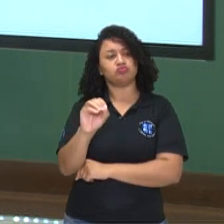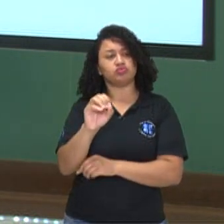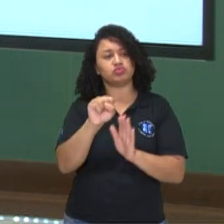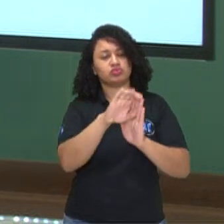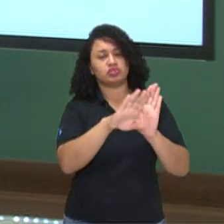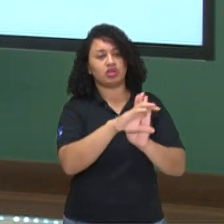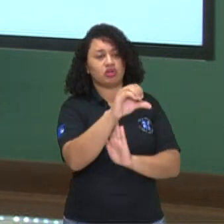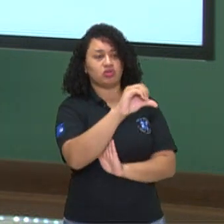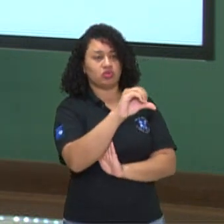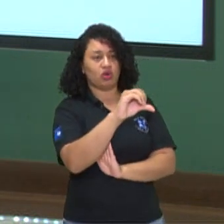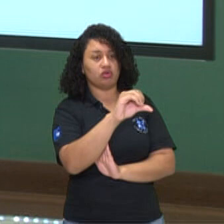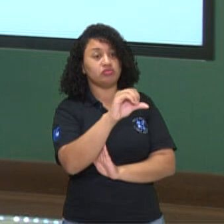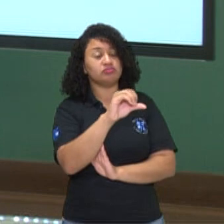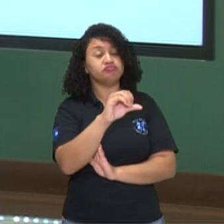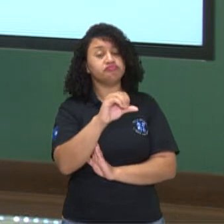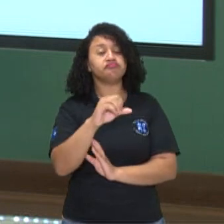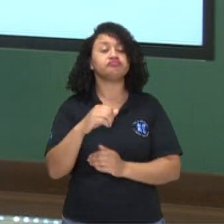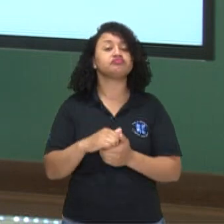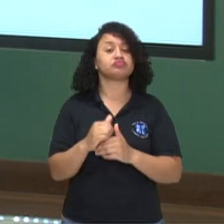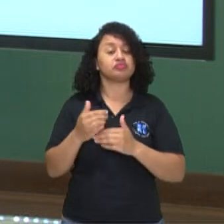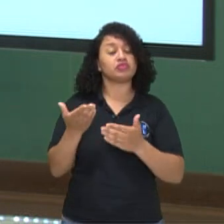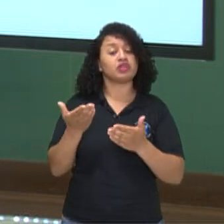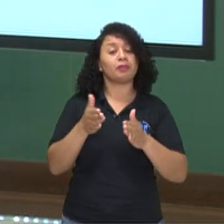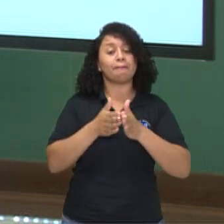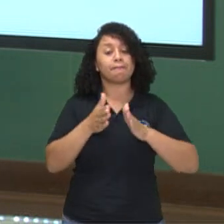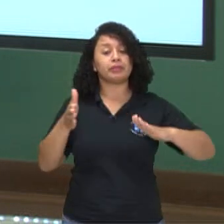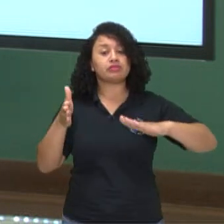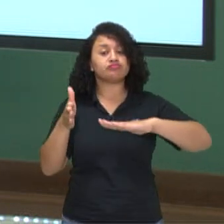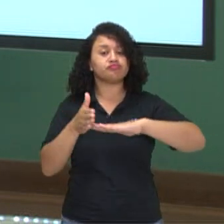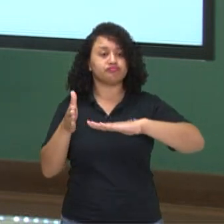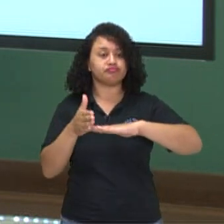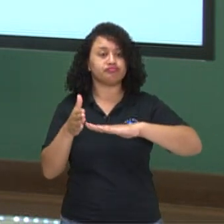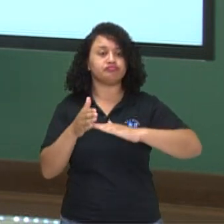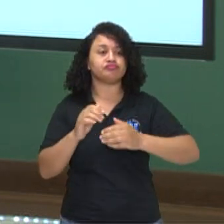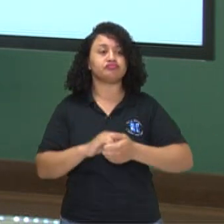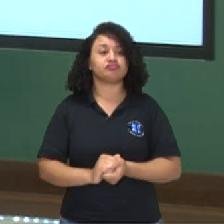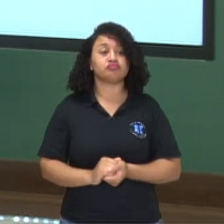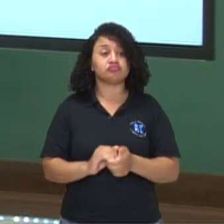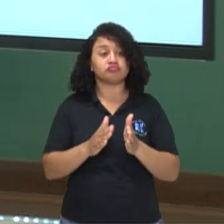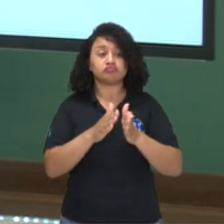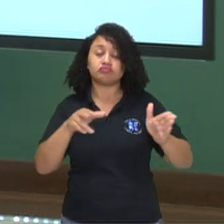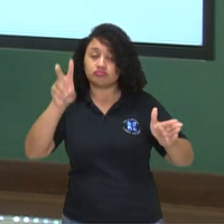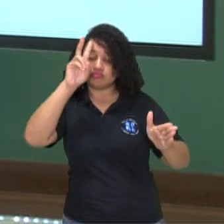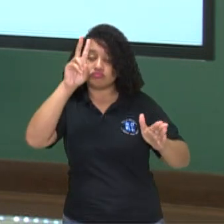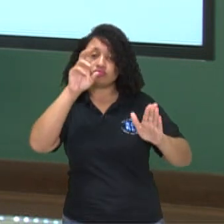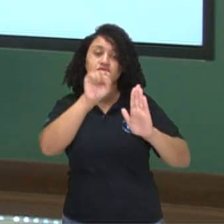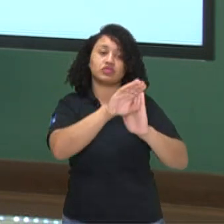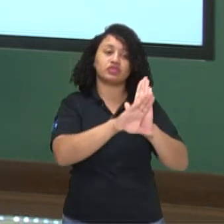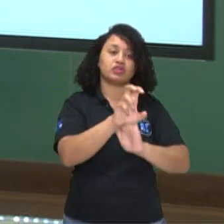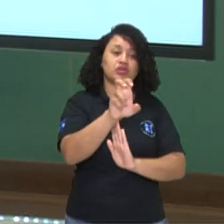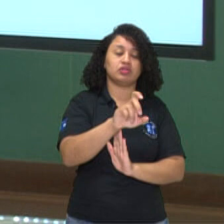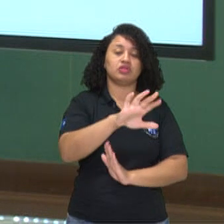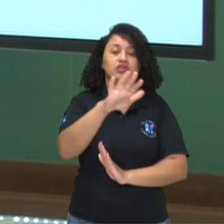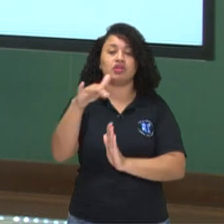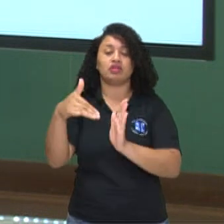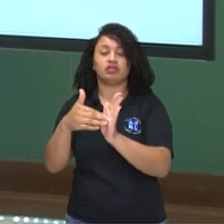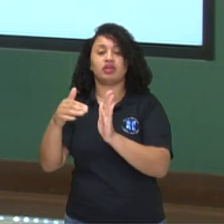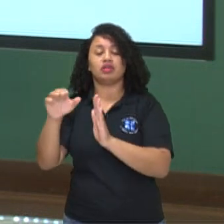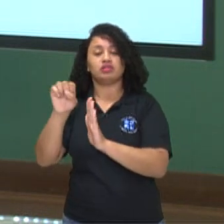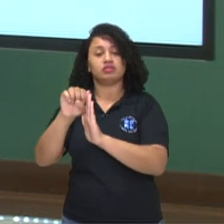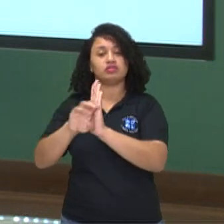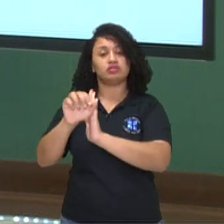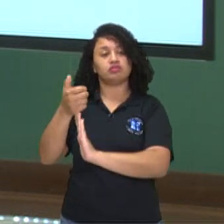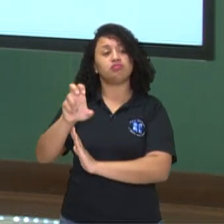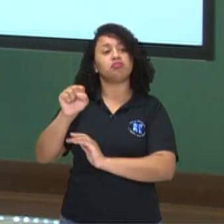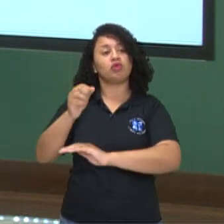na Idade Moderna. O período da história entre o século V e o século XV pode ser chamado de